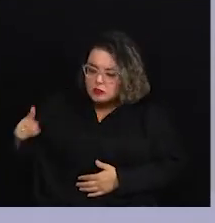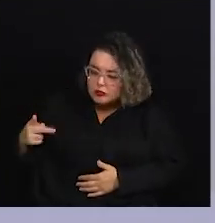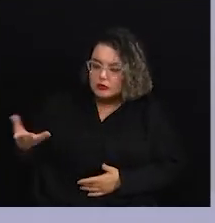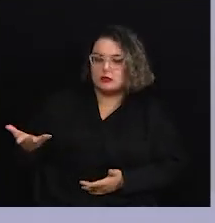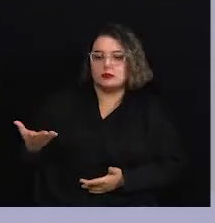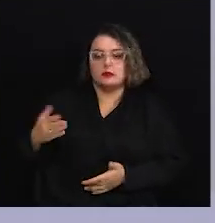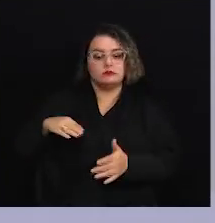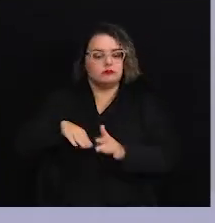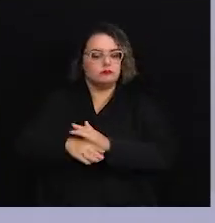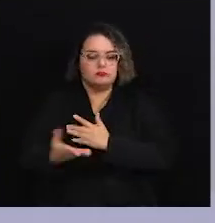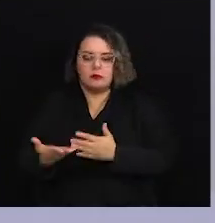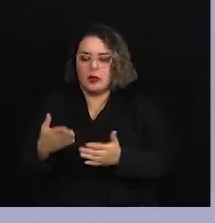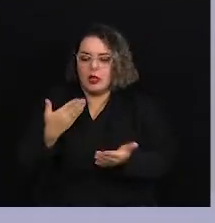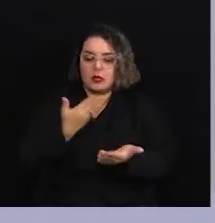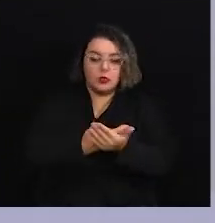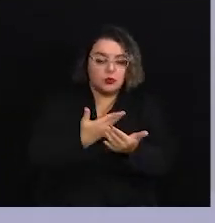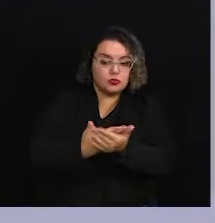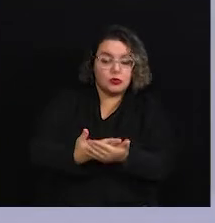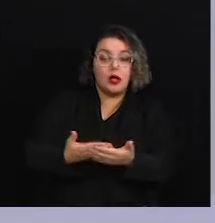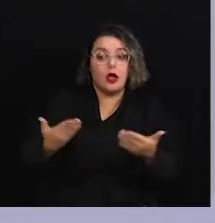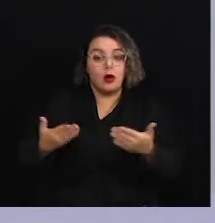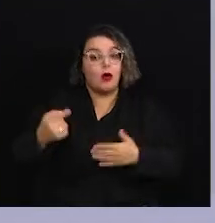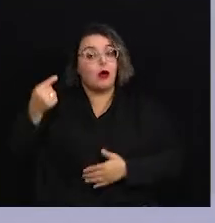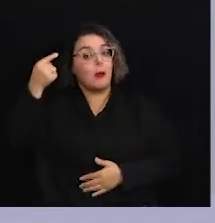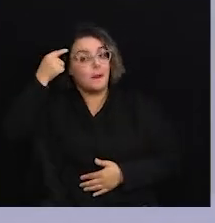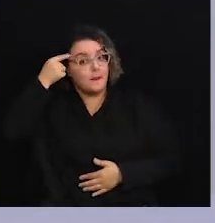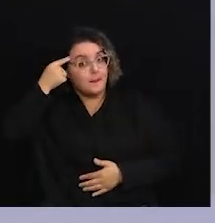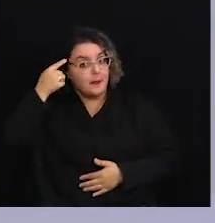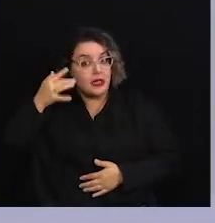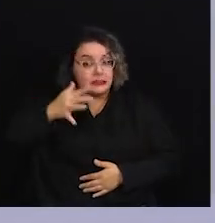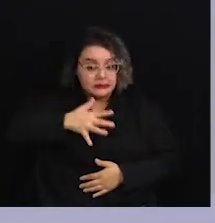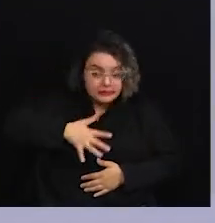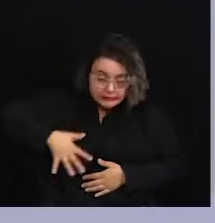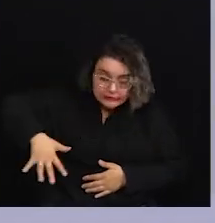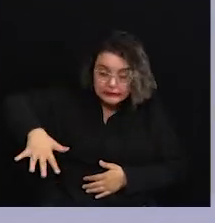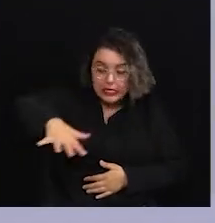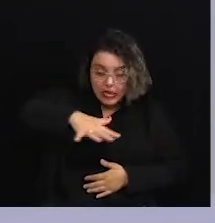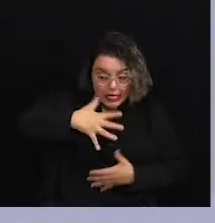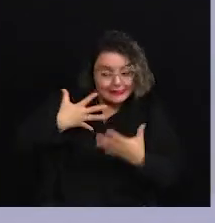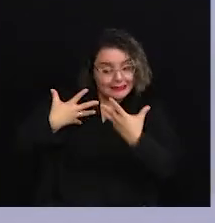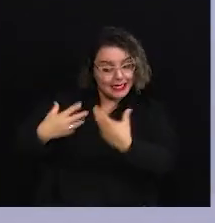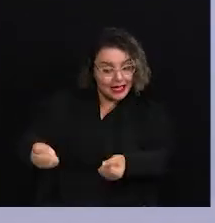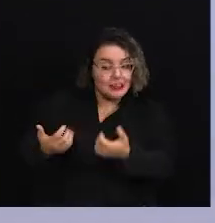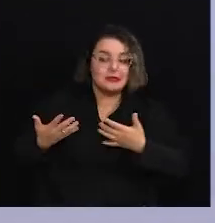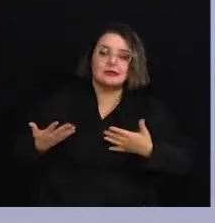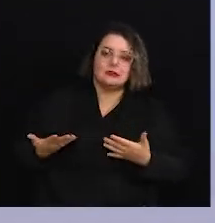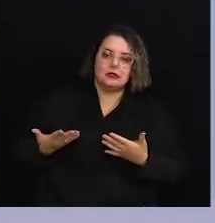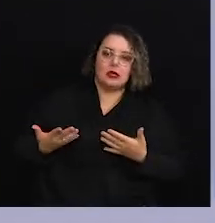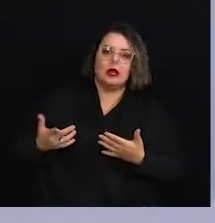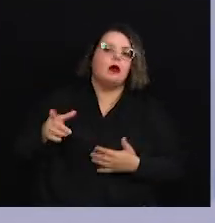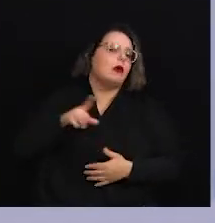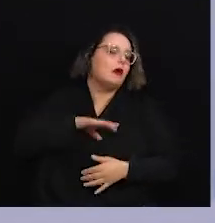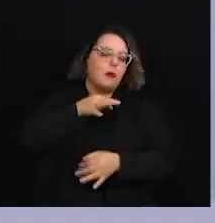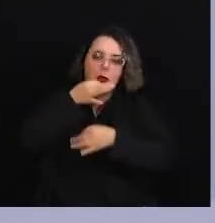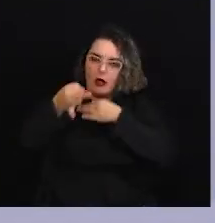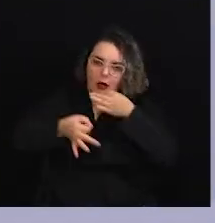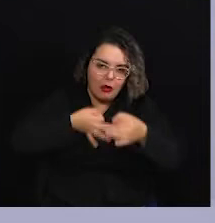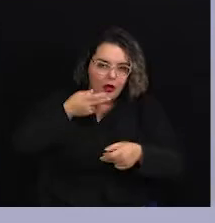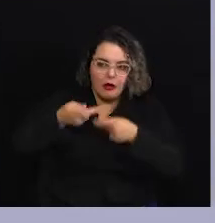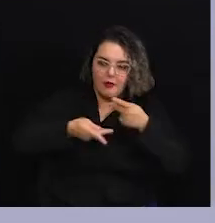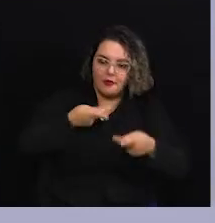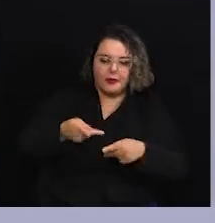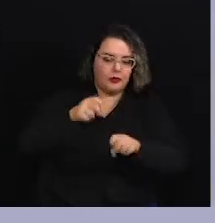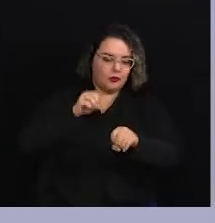eu estava acostumada até então a estudar, mas eu tenho que pensar também no mercado, até porque existe uma crítica quando a gente fala